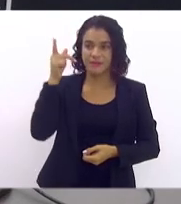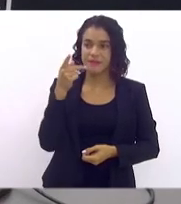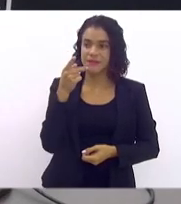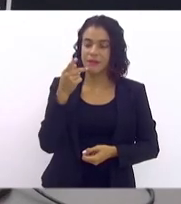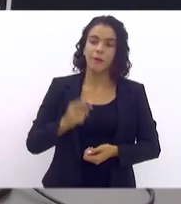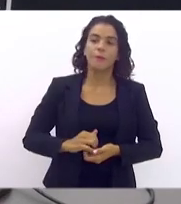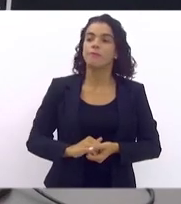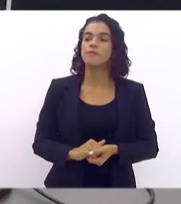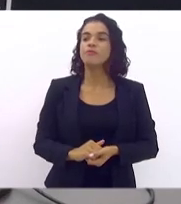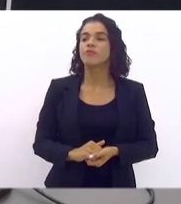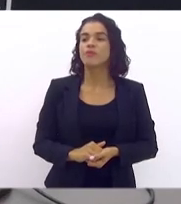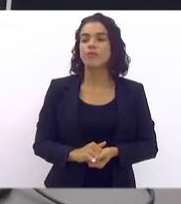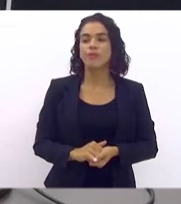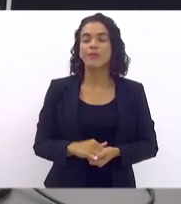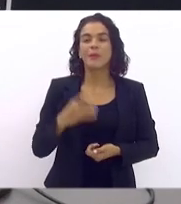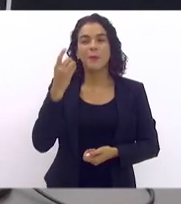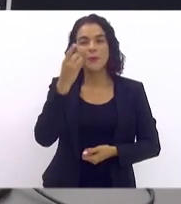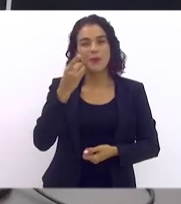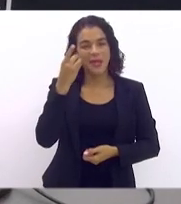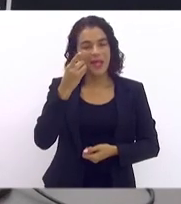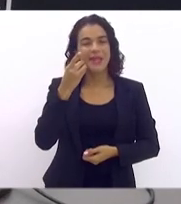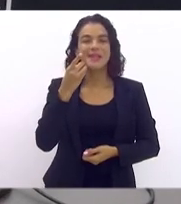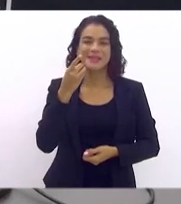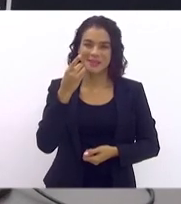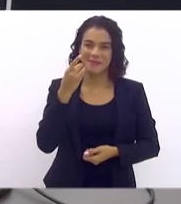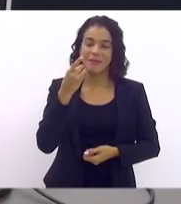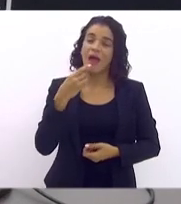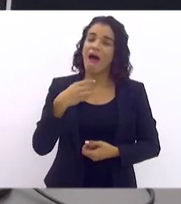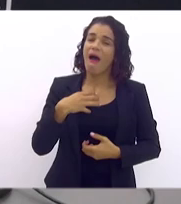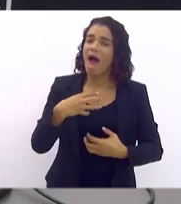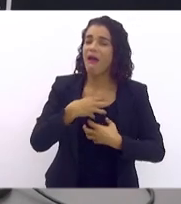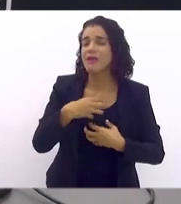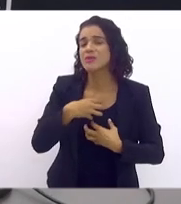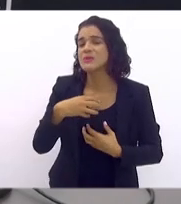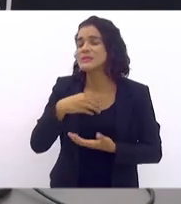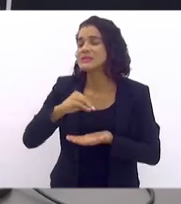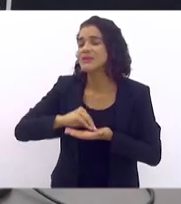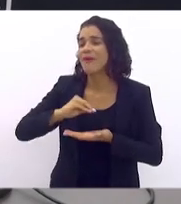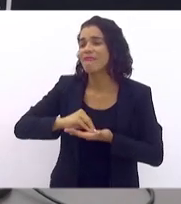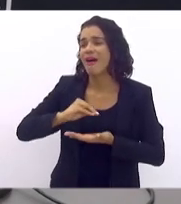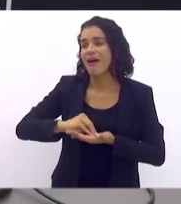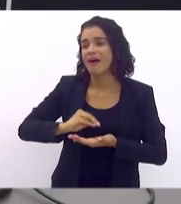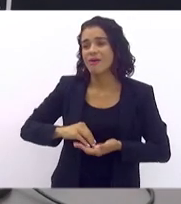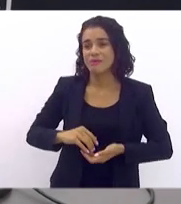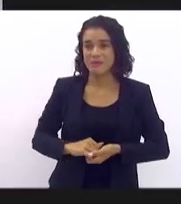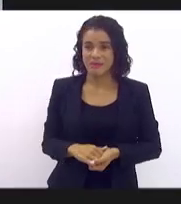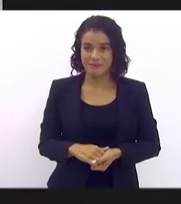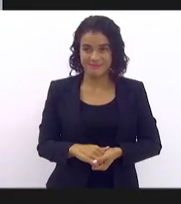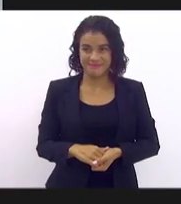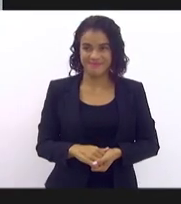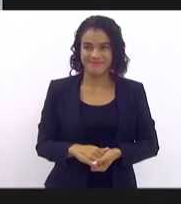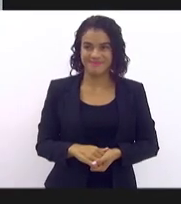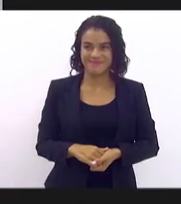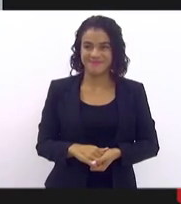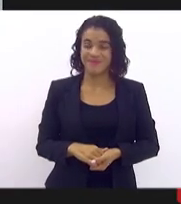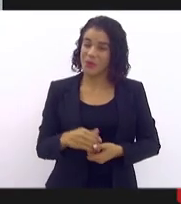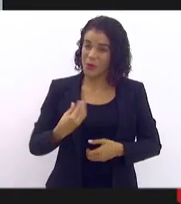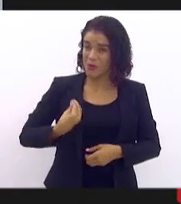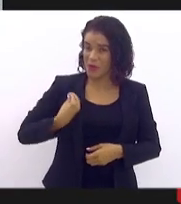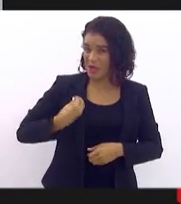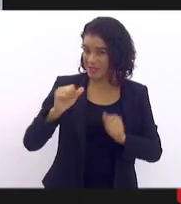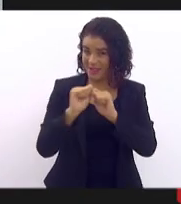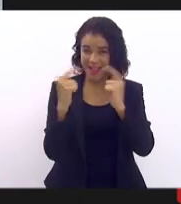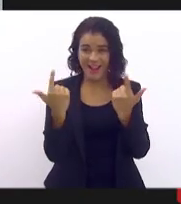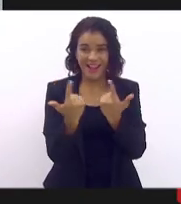Bom dia, deputada Marta Rocha. Sentindo sua falta, hein? Sentindo sua falta. Estou aqui na alergia,